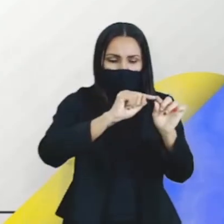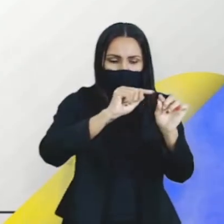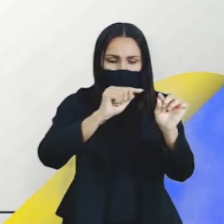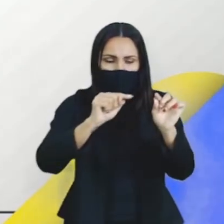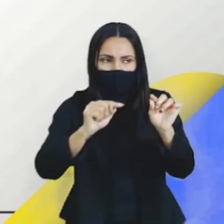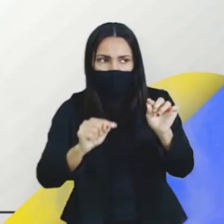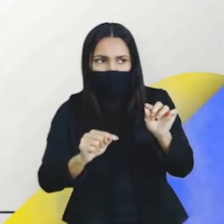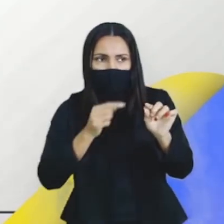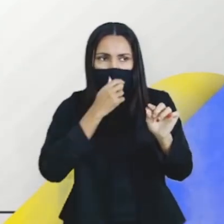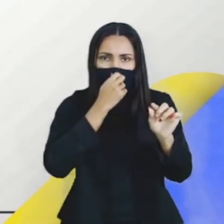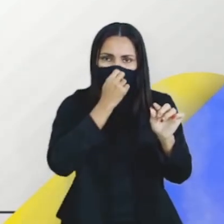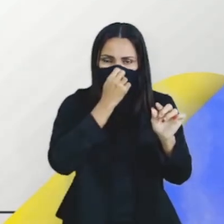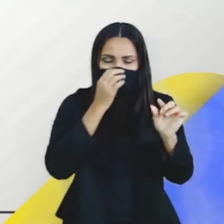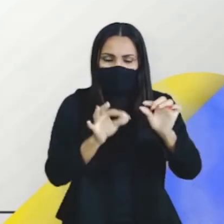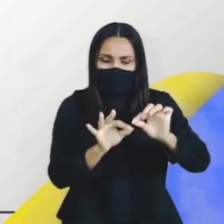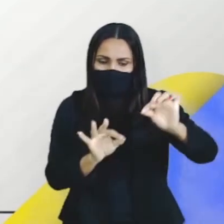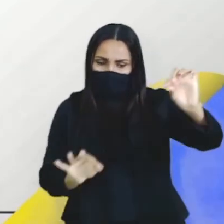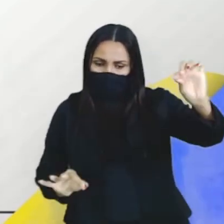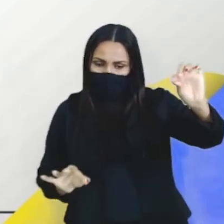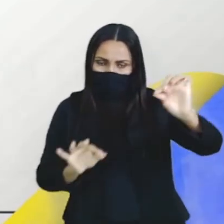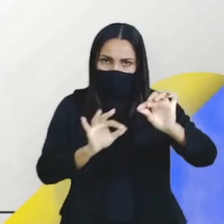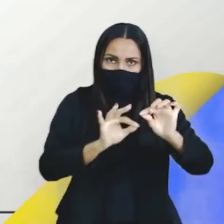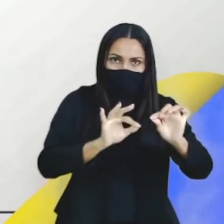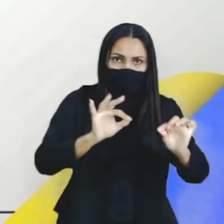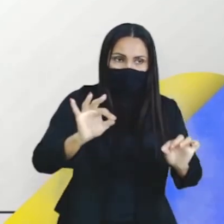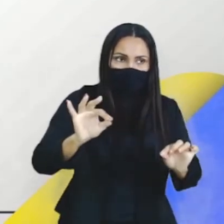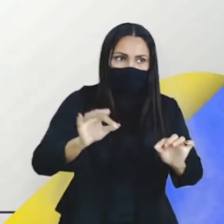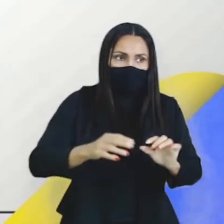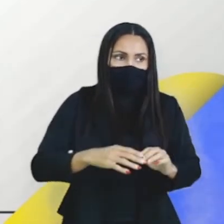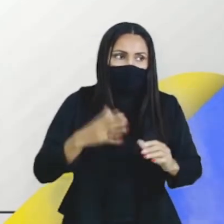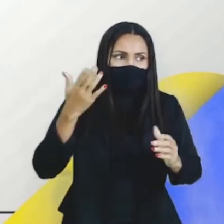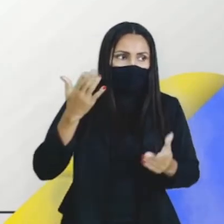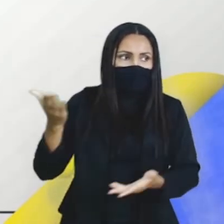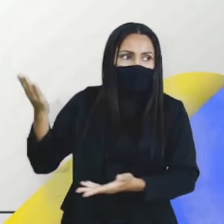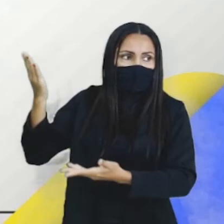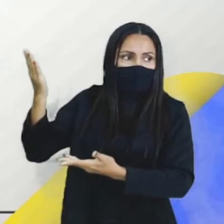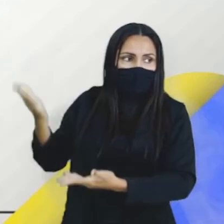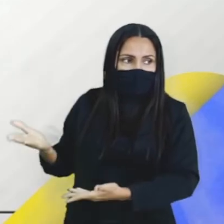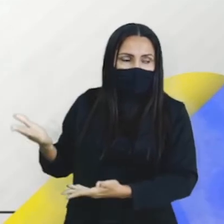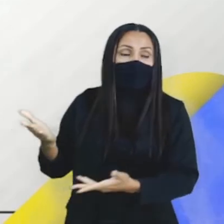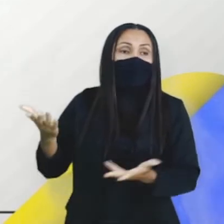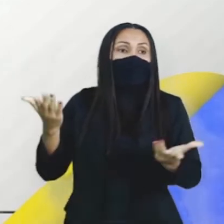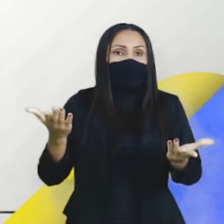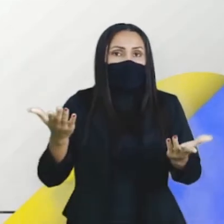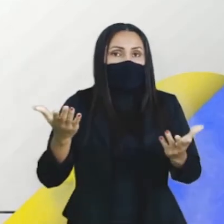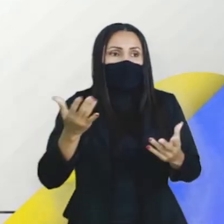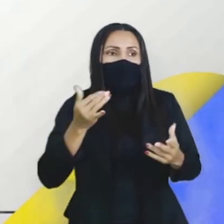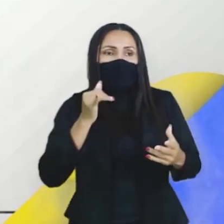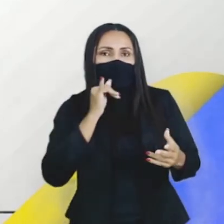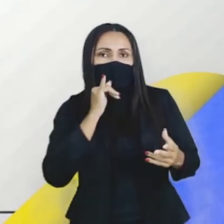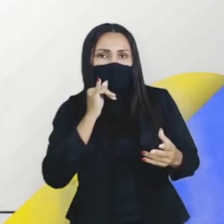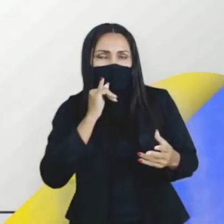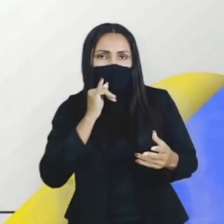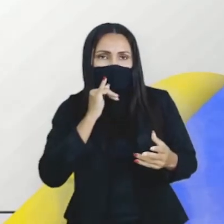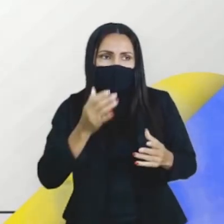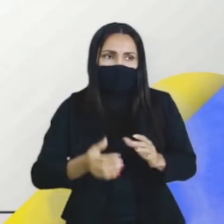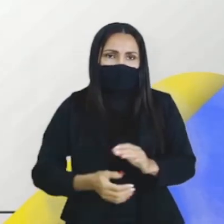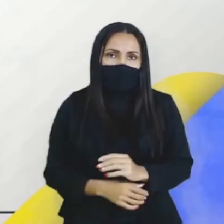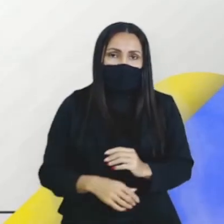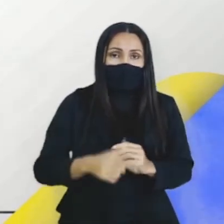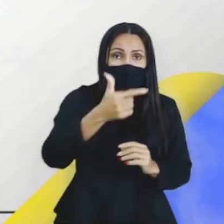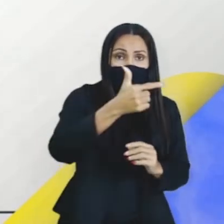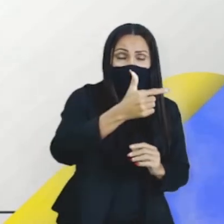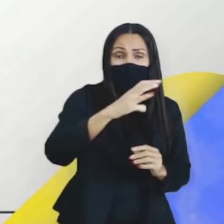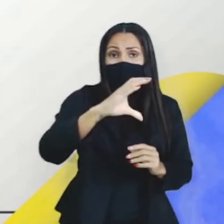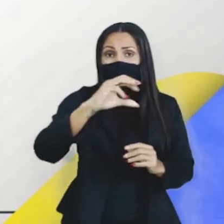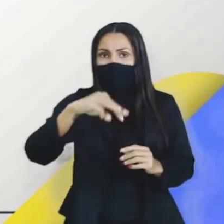certo? Então, você vai medir o raio da circunferência. Então, eu coloquei ali no slide um exemplo, como o raio sendo 2 centímetros. Então,